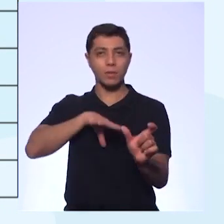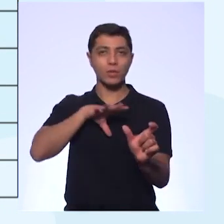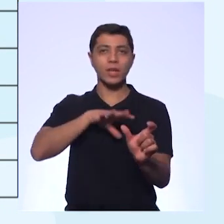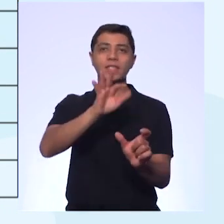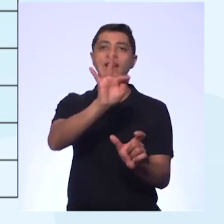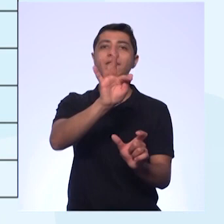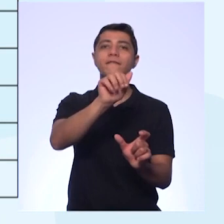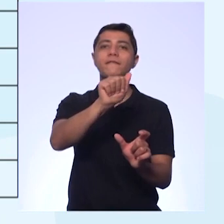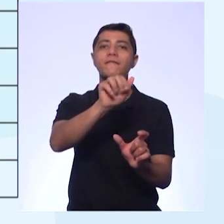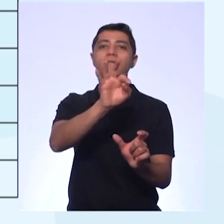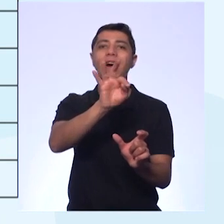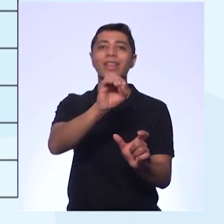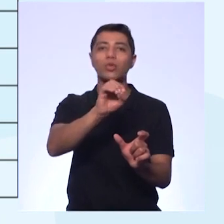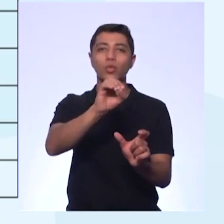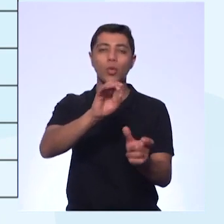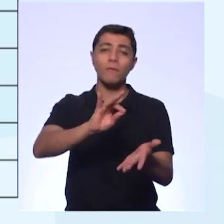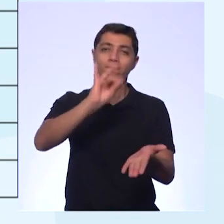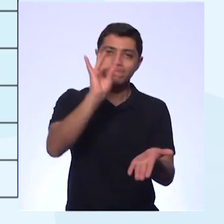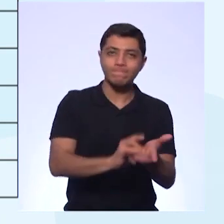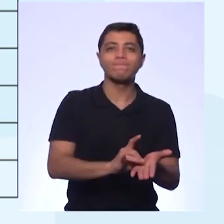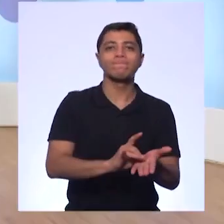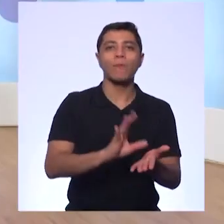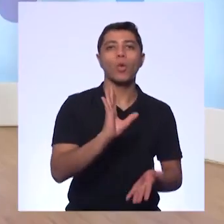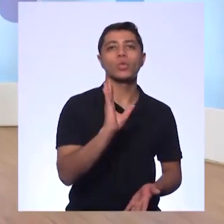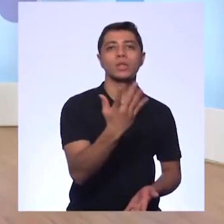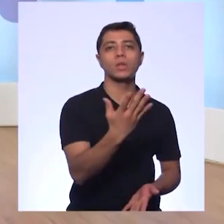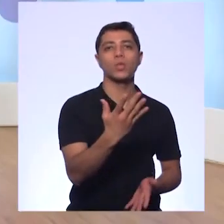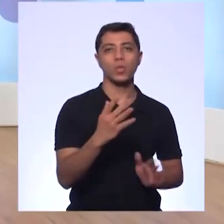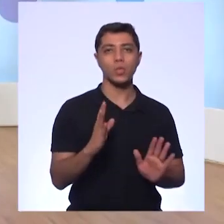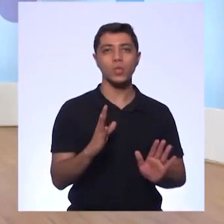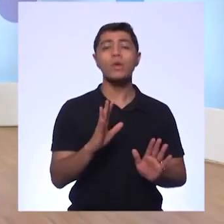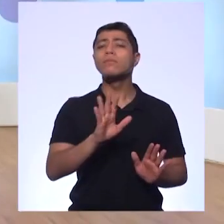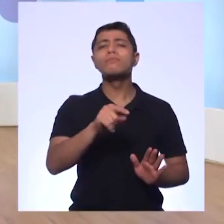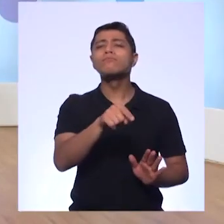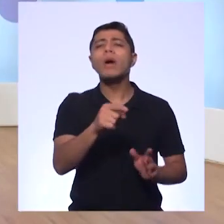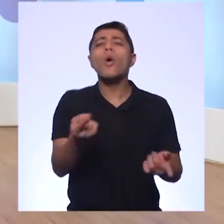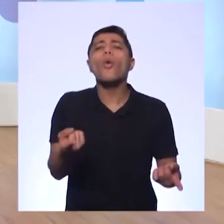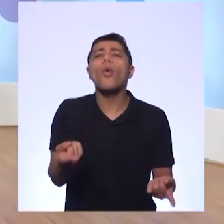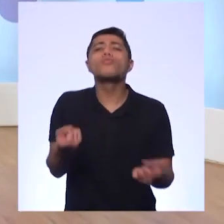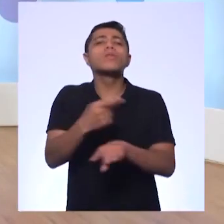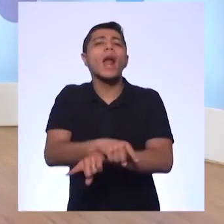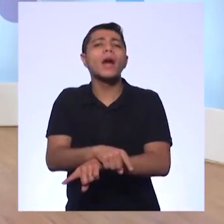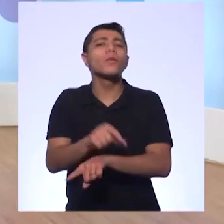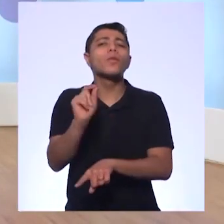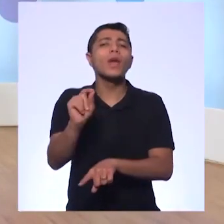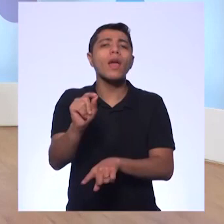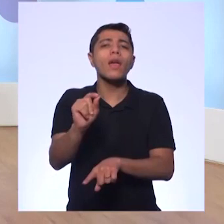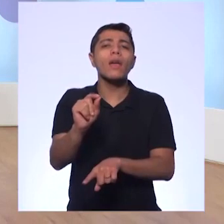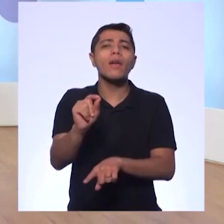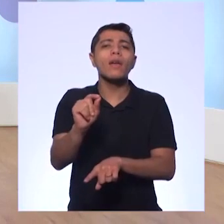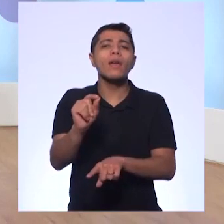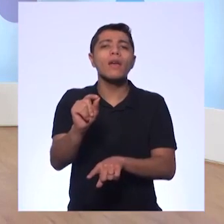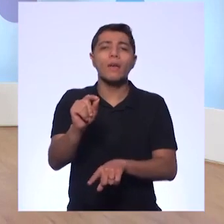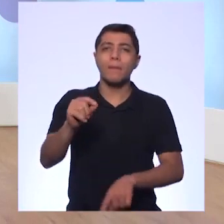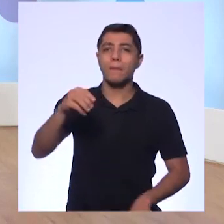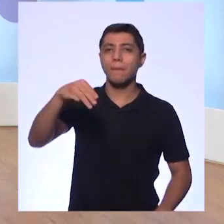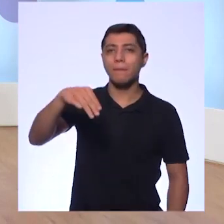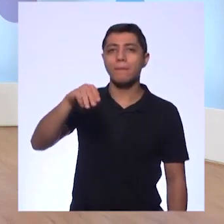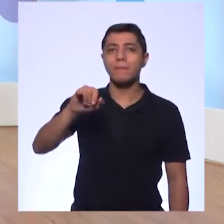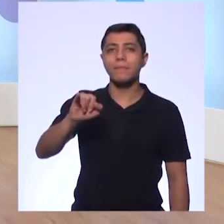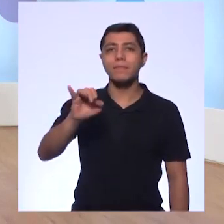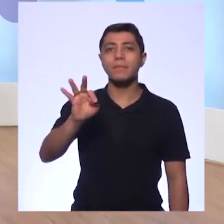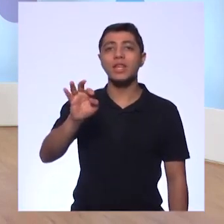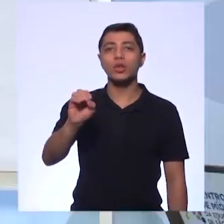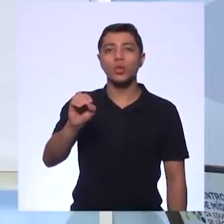Fato? Hipótese? Não. É uma coisa que não é comprovada, que é um mito. Um mito, myth, isso mesmo. Né? Então é a número 5